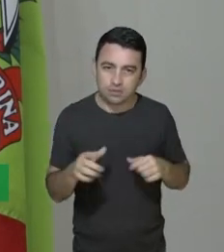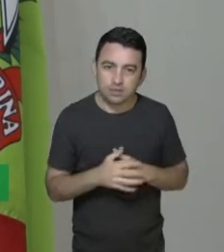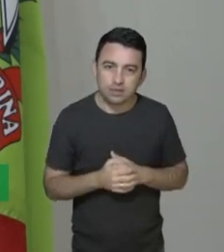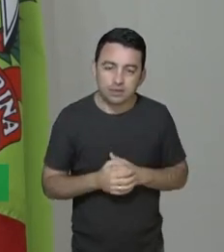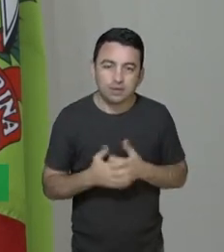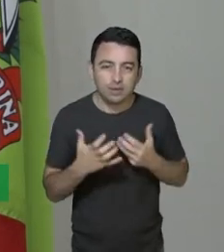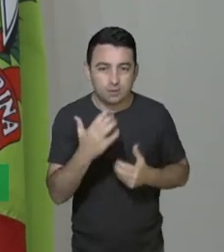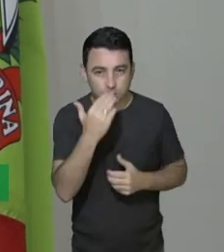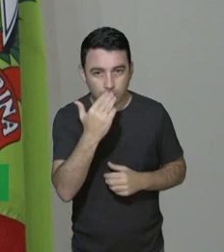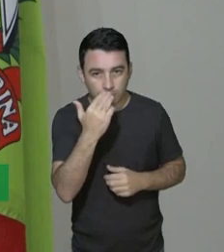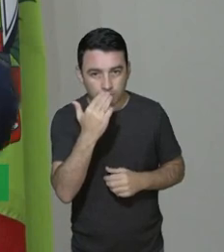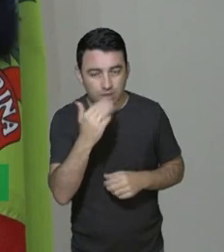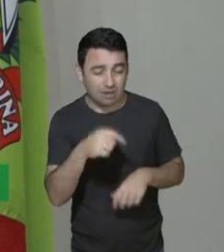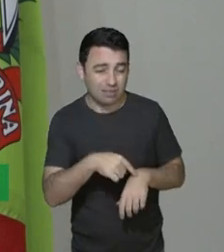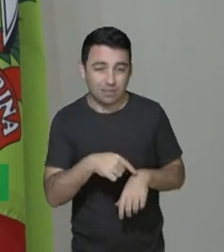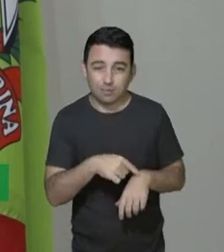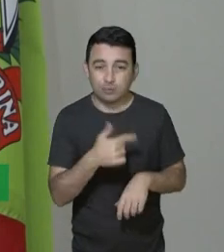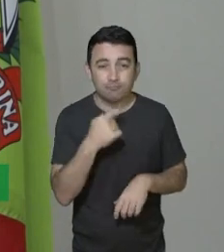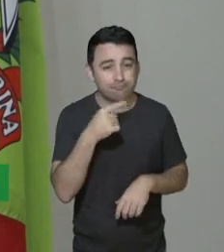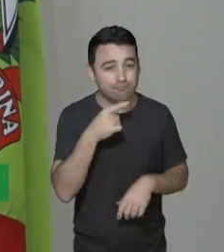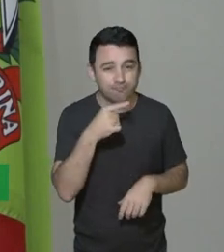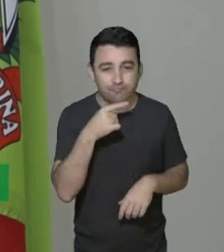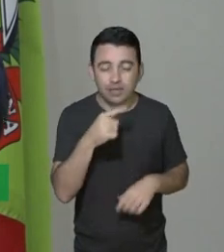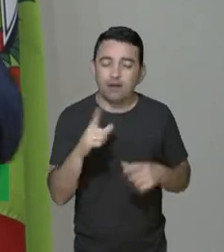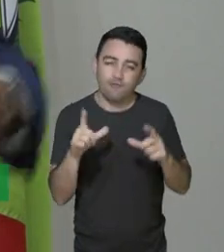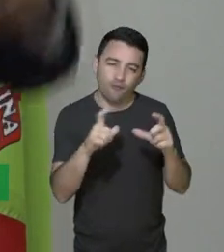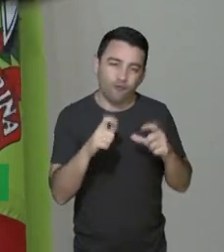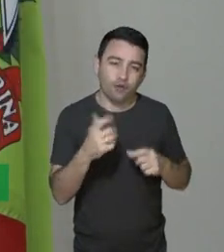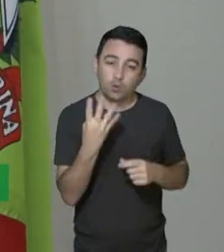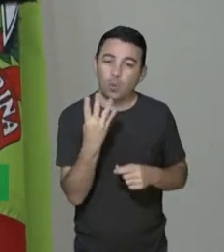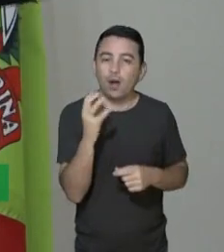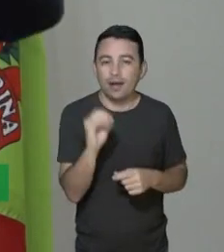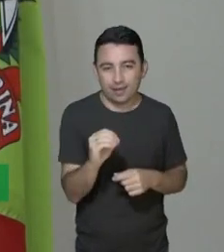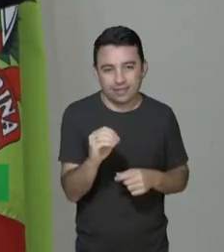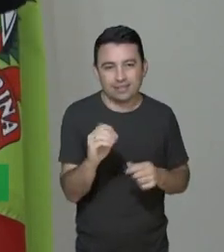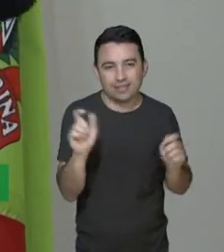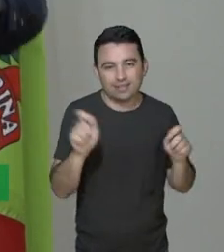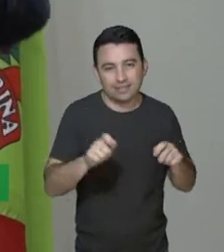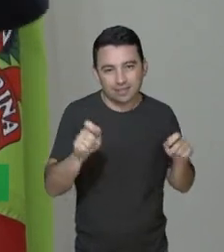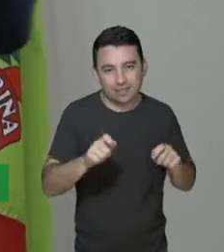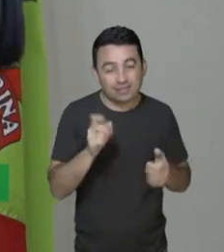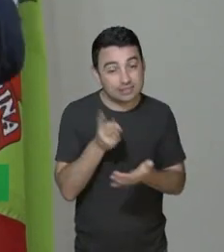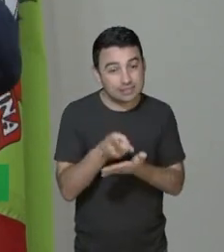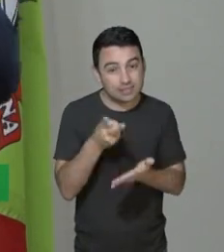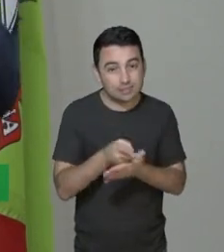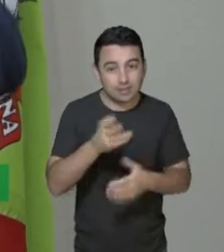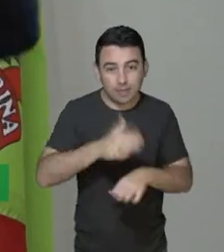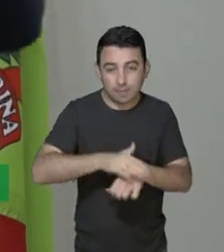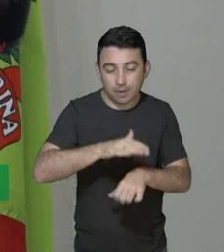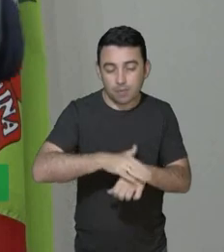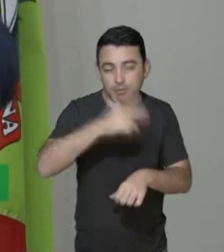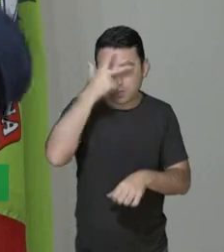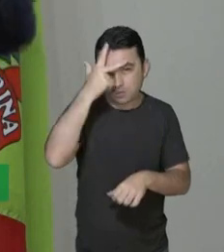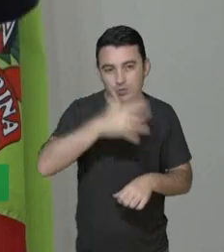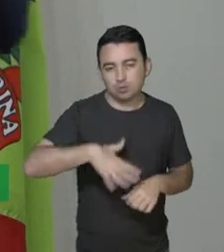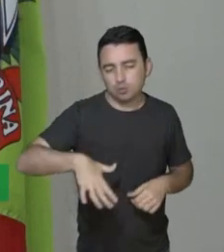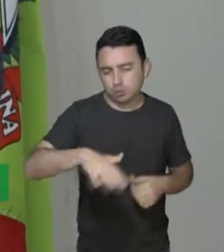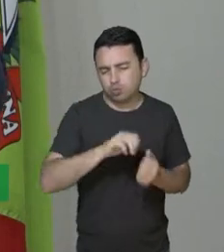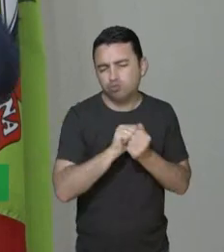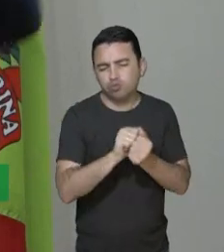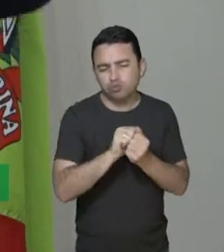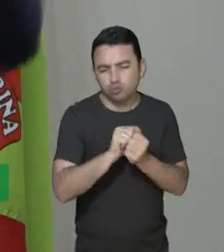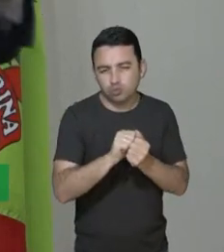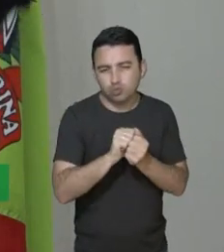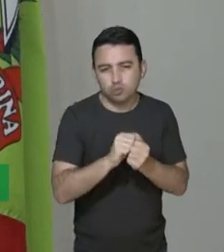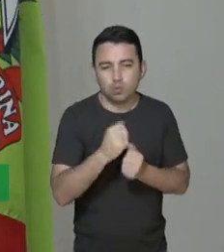Pelso, que não dá mais tempo, era fazer uma foto com os 40, para a gente ter sempre na mão aquelas pessoas que convivemos 4